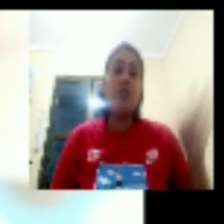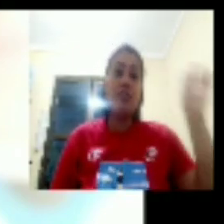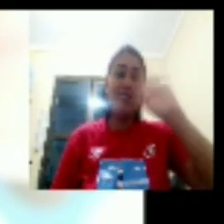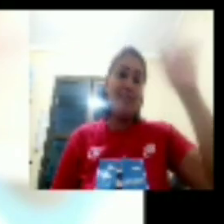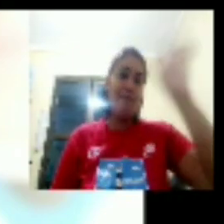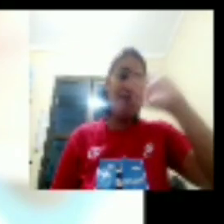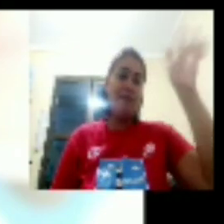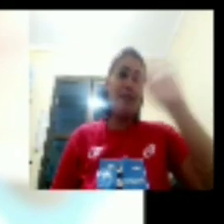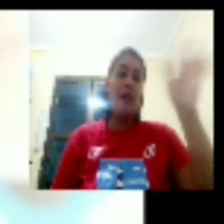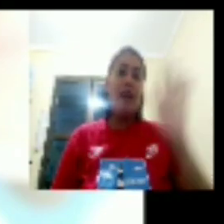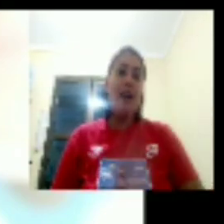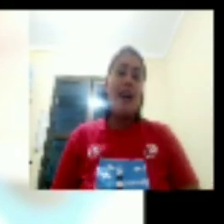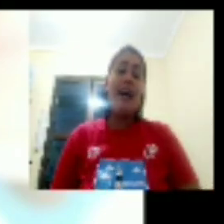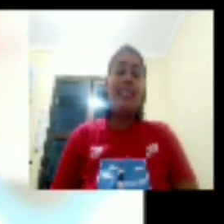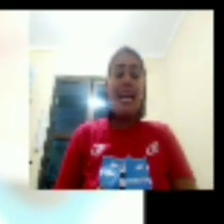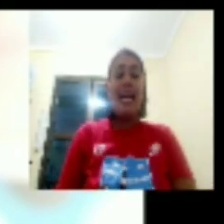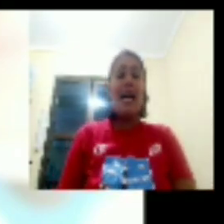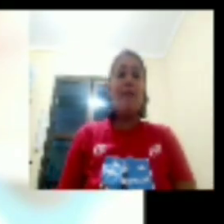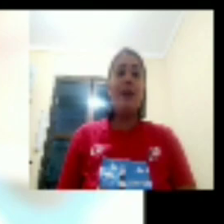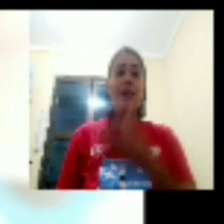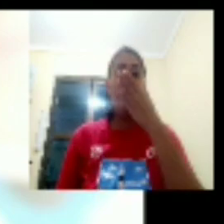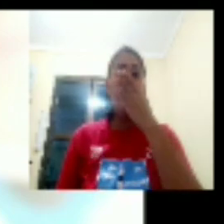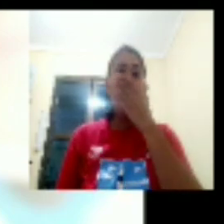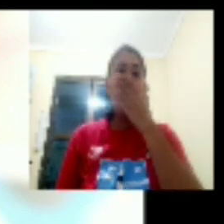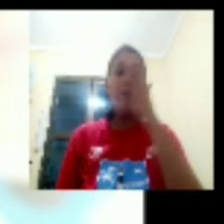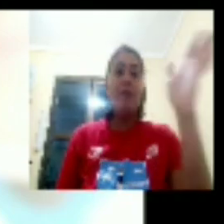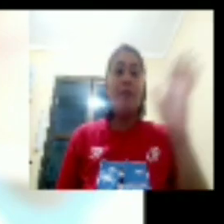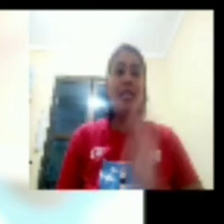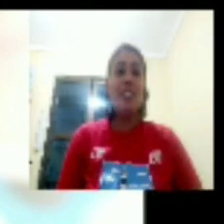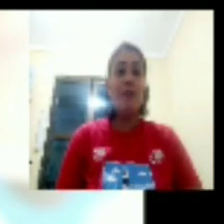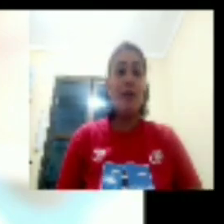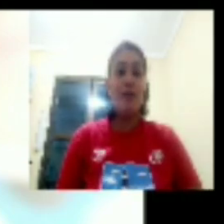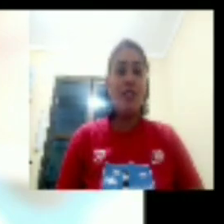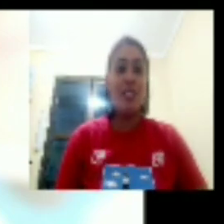tá certo, gente? Até amanhã. Beijinho pra vocês.